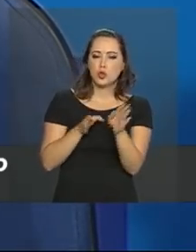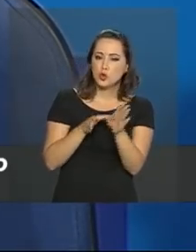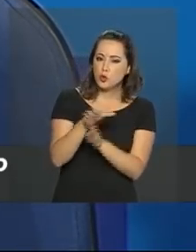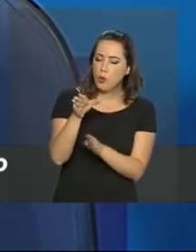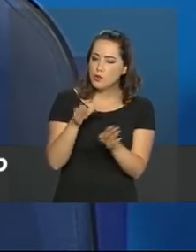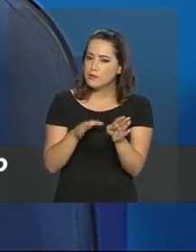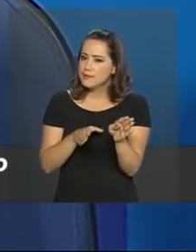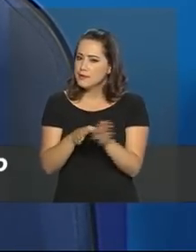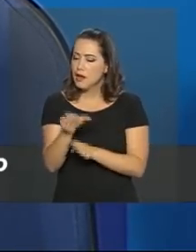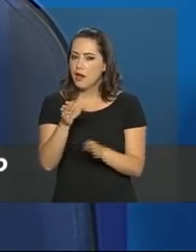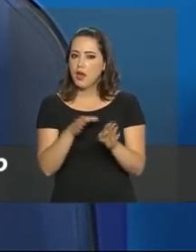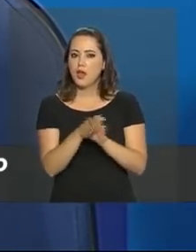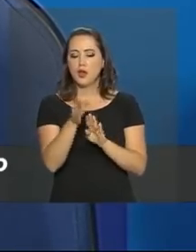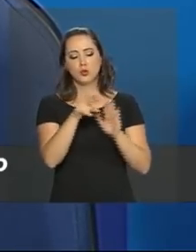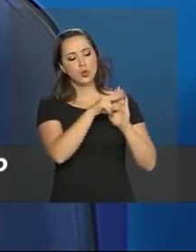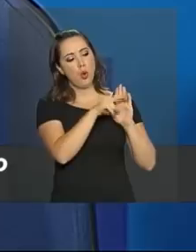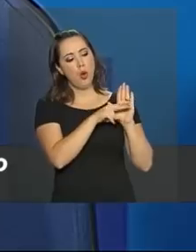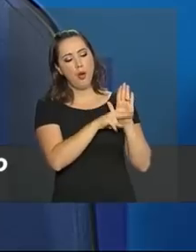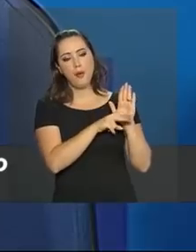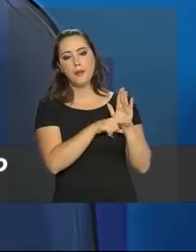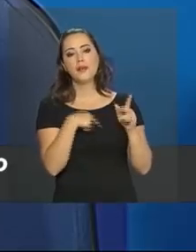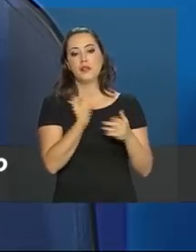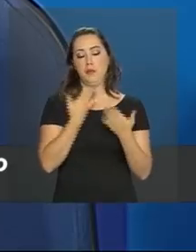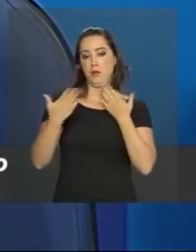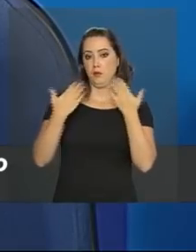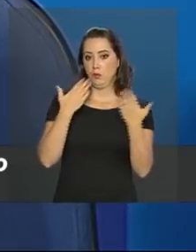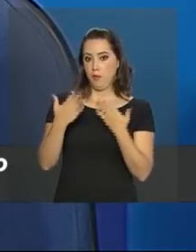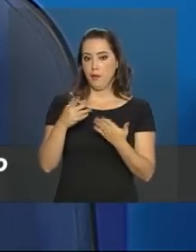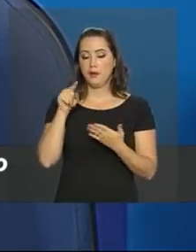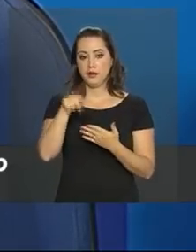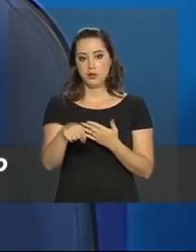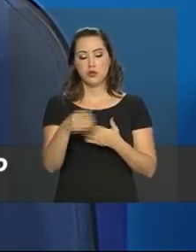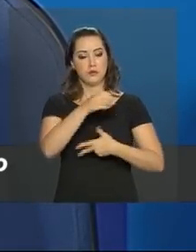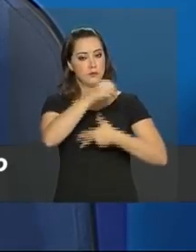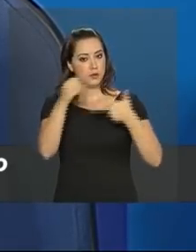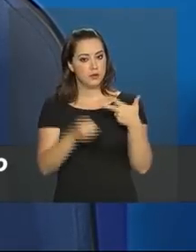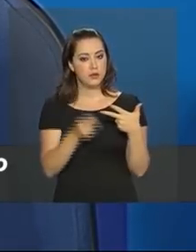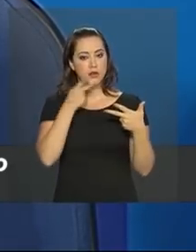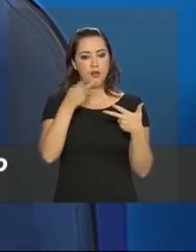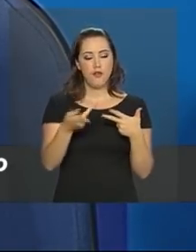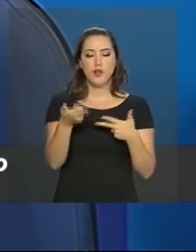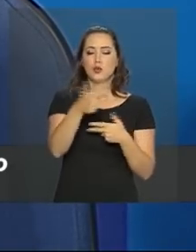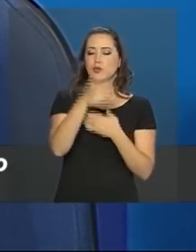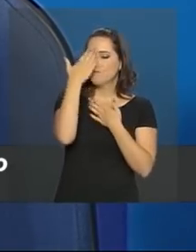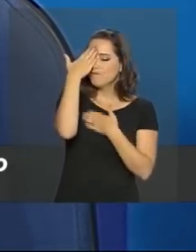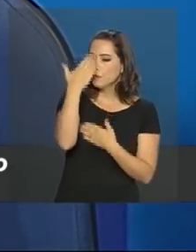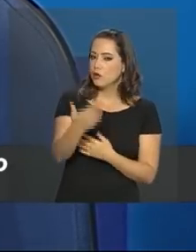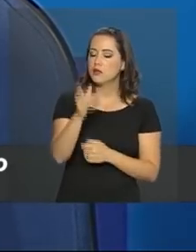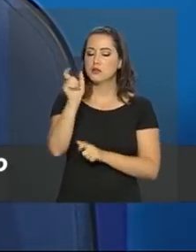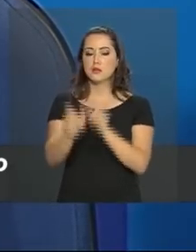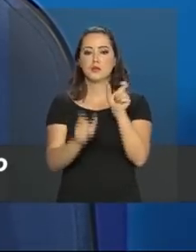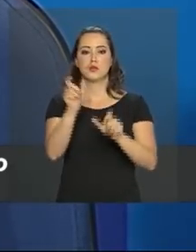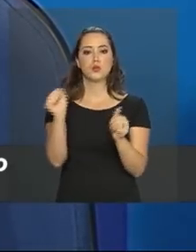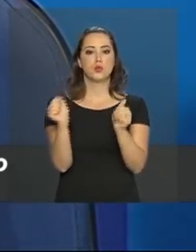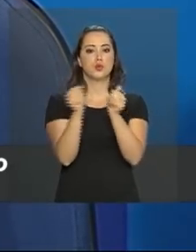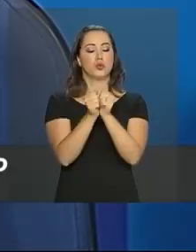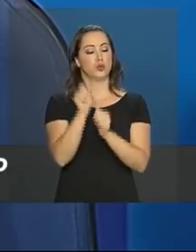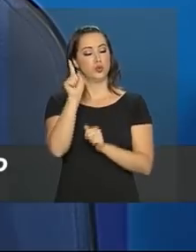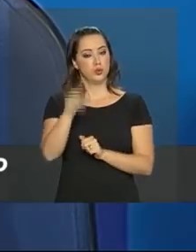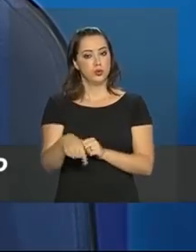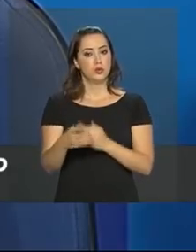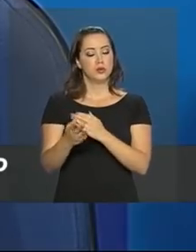e o nosso último balanço em relação ao exame e reforça o seu agradecimento a esses parceiros a esses agentes